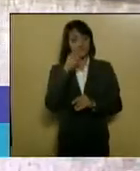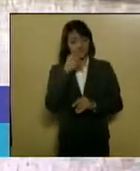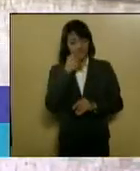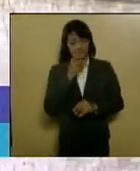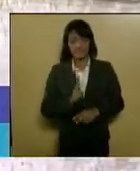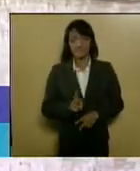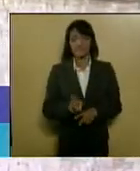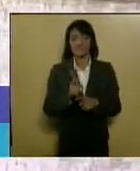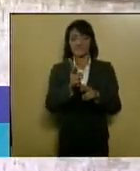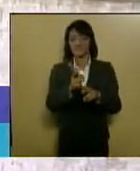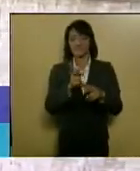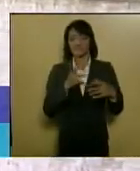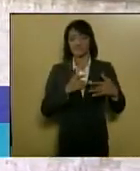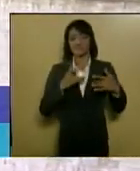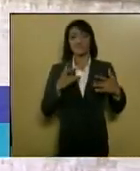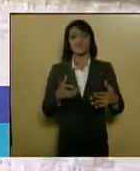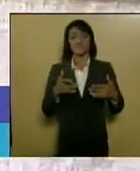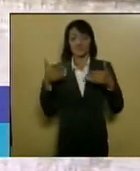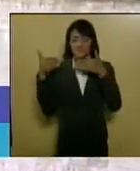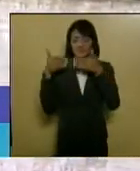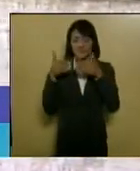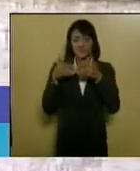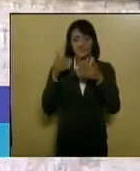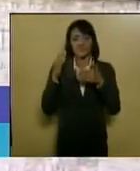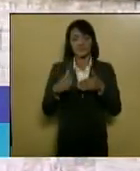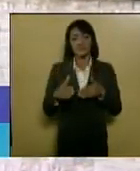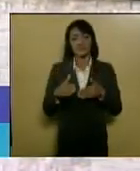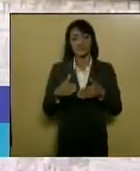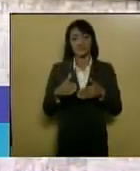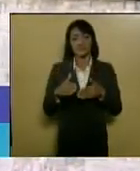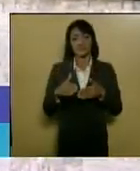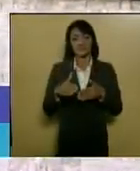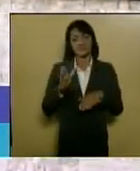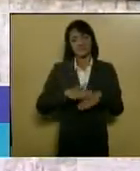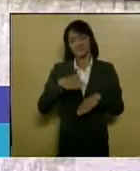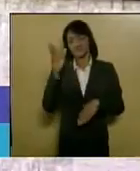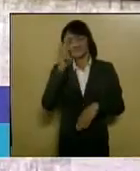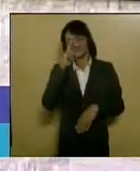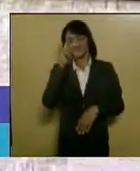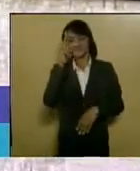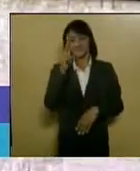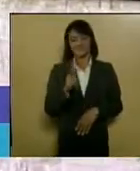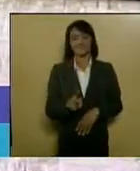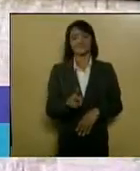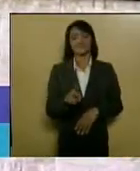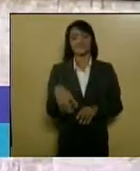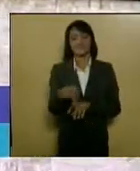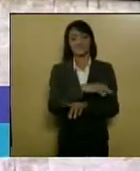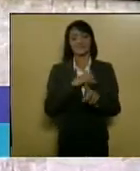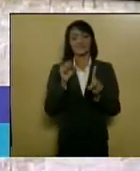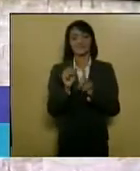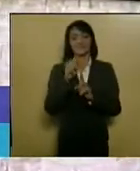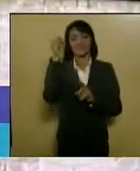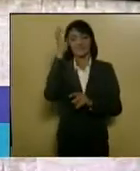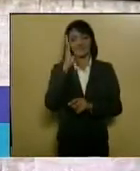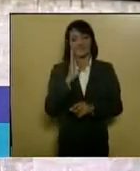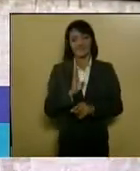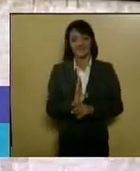sempre sensibilizado e sintonizado com as mais legítimas aspirações da sociedade